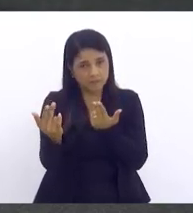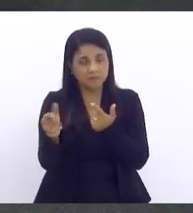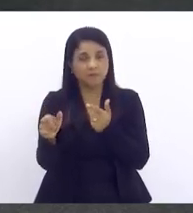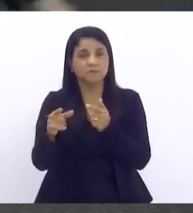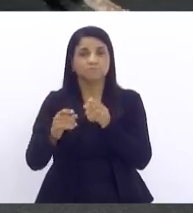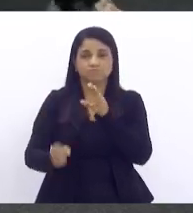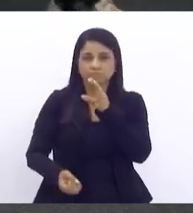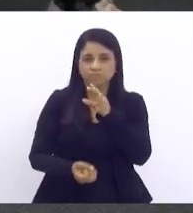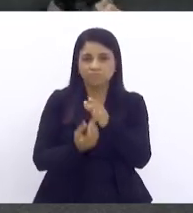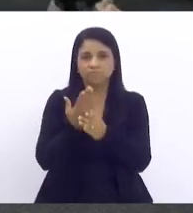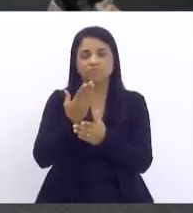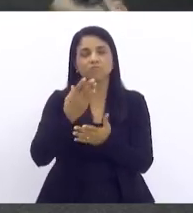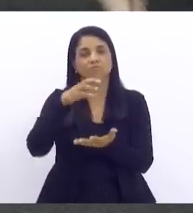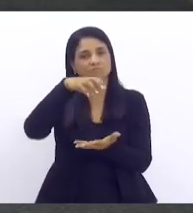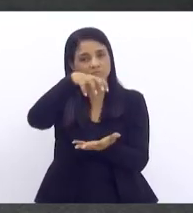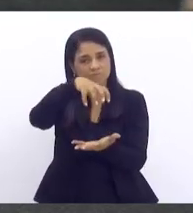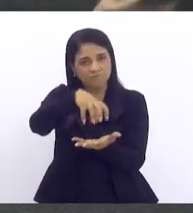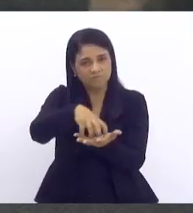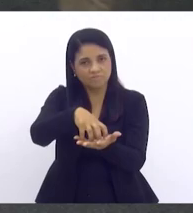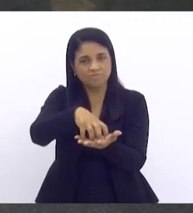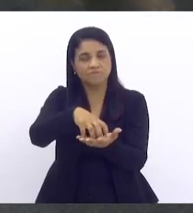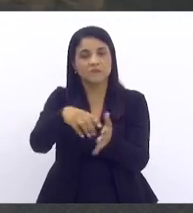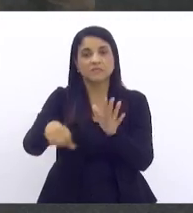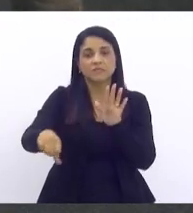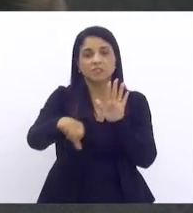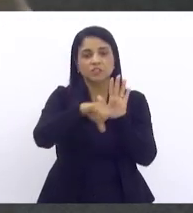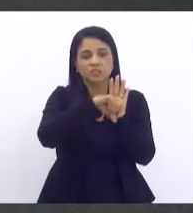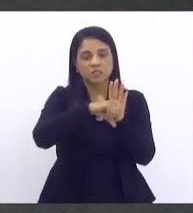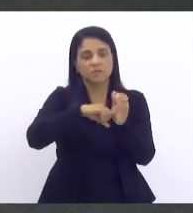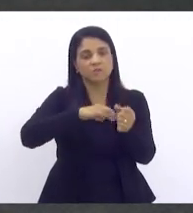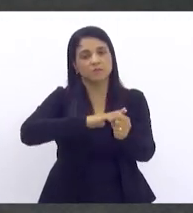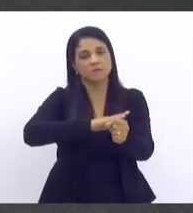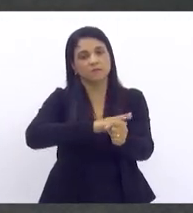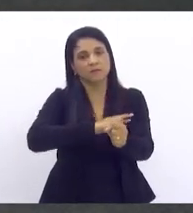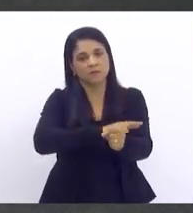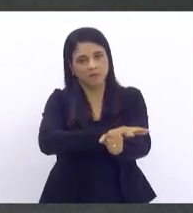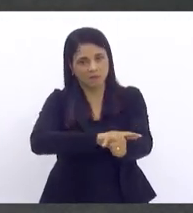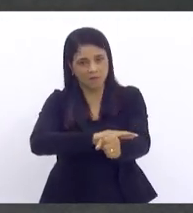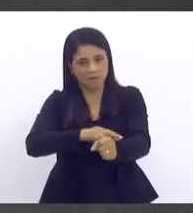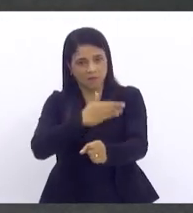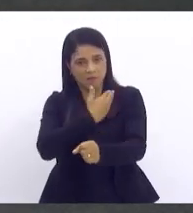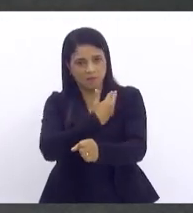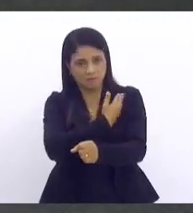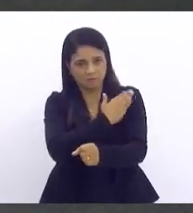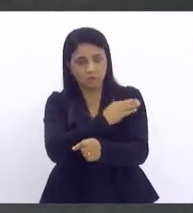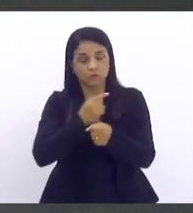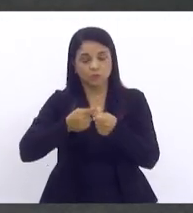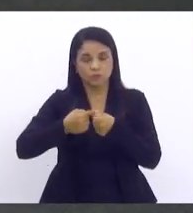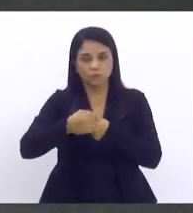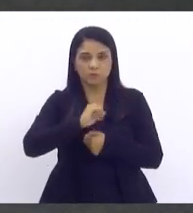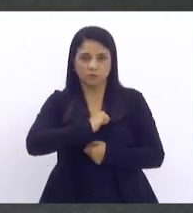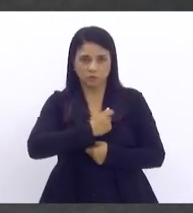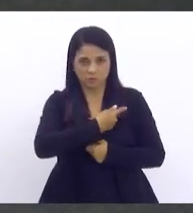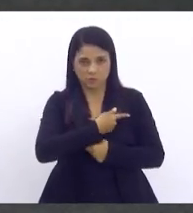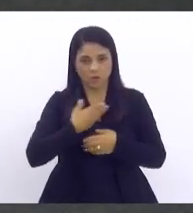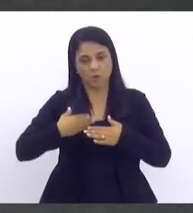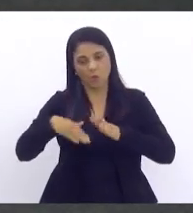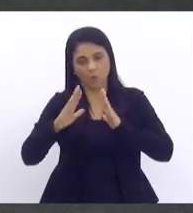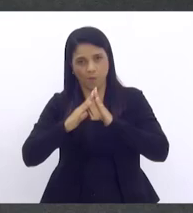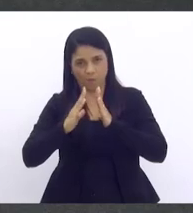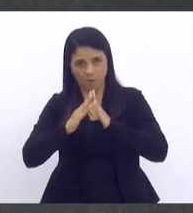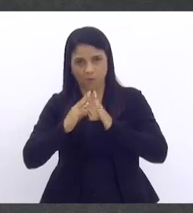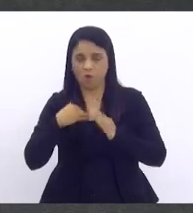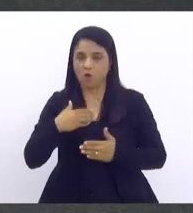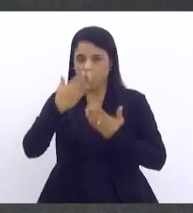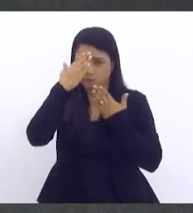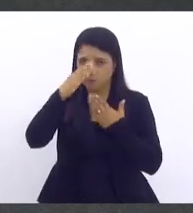implementação de uma unidade especializada em crimes raciais e delitos de intolerância para o município de São Gonçalo, na qual eu resido. Obrigado pela